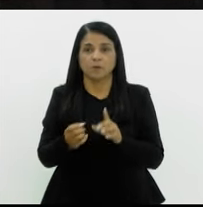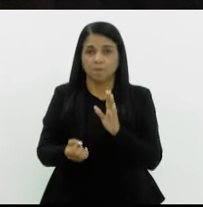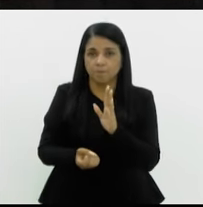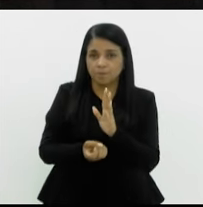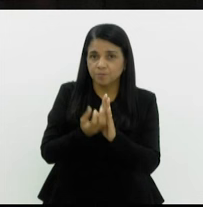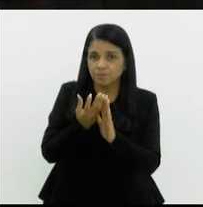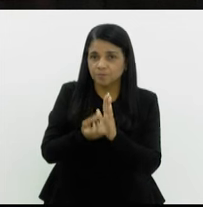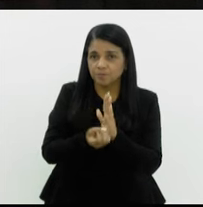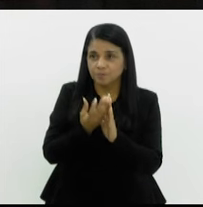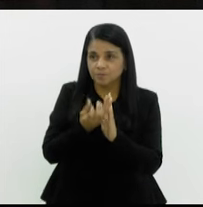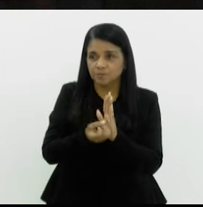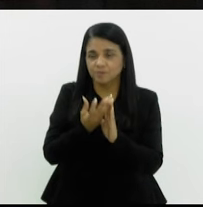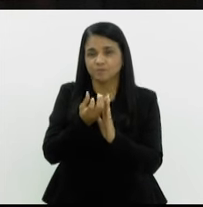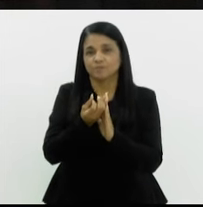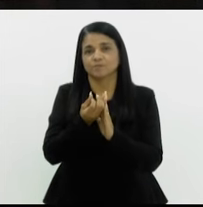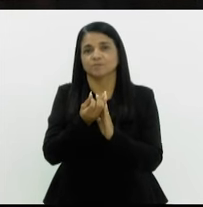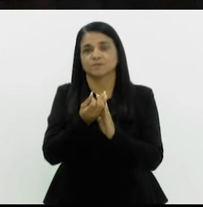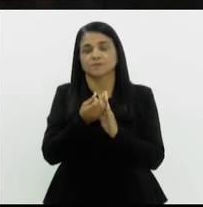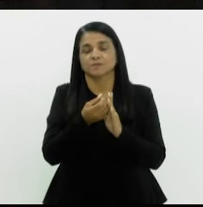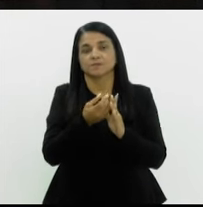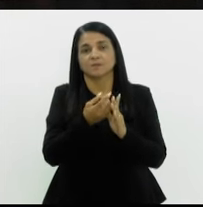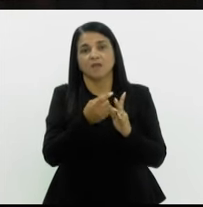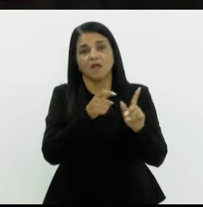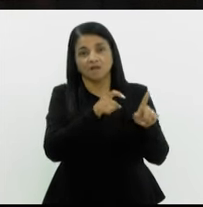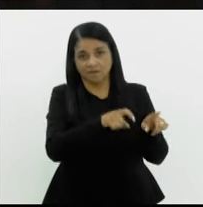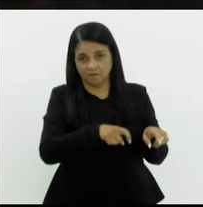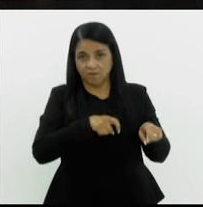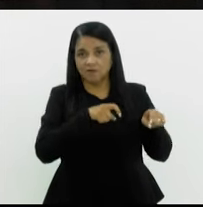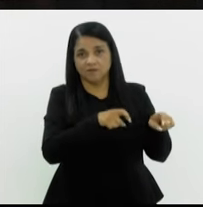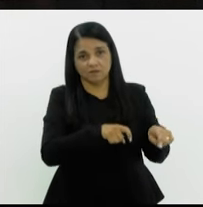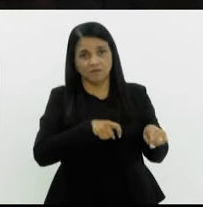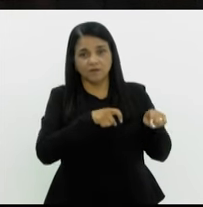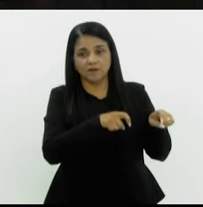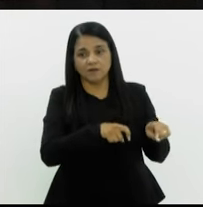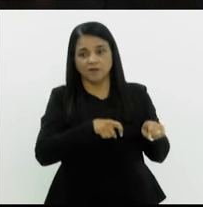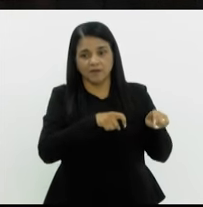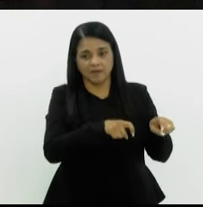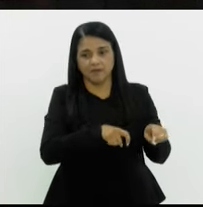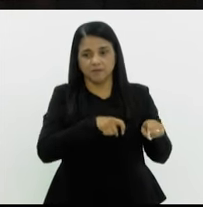de produção agrícola,